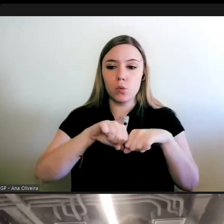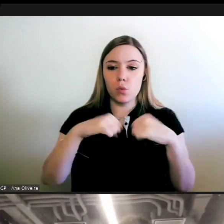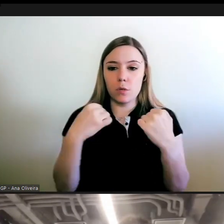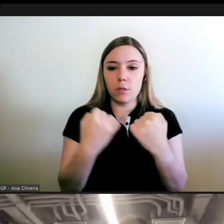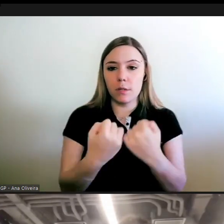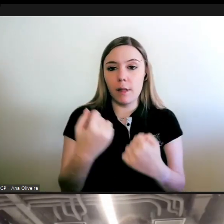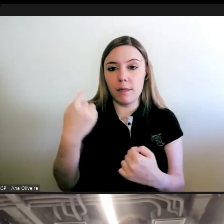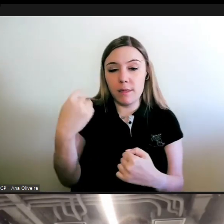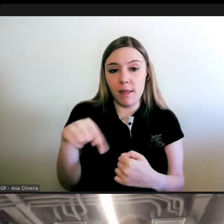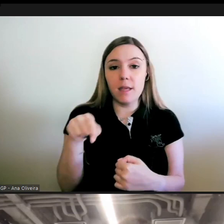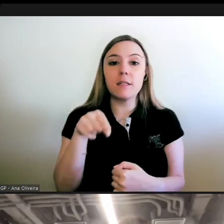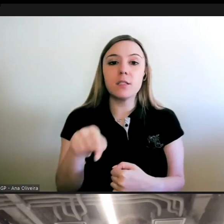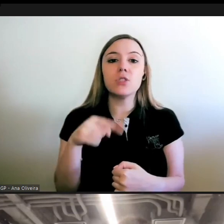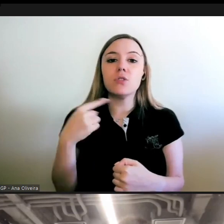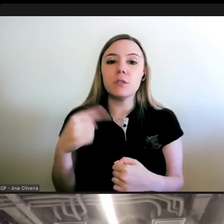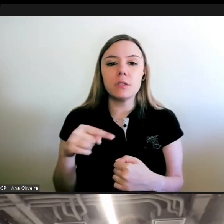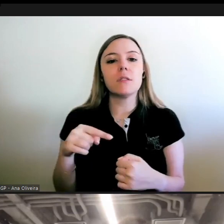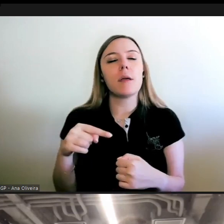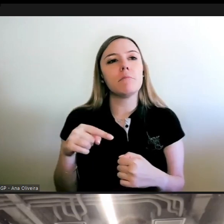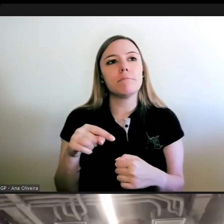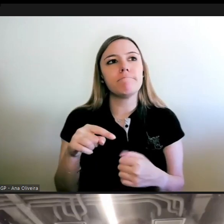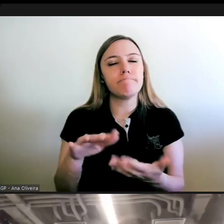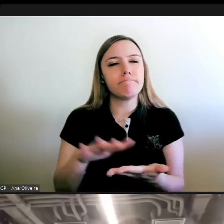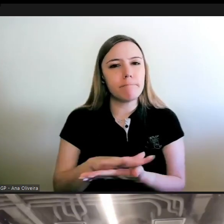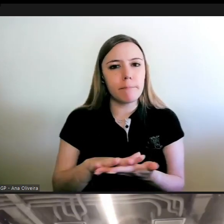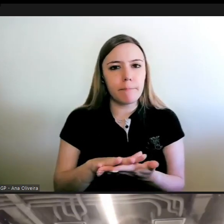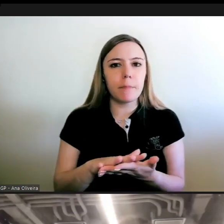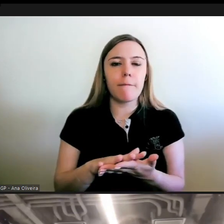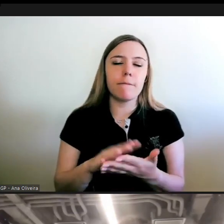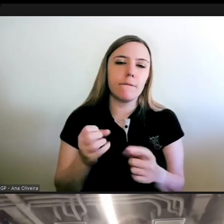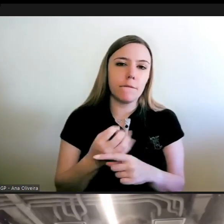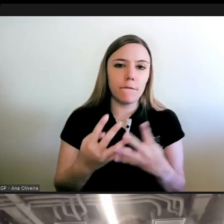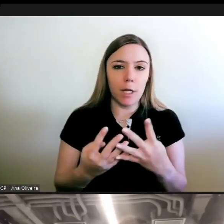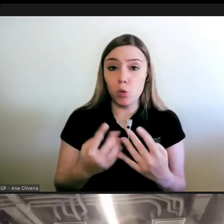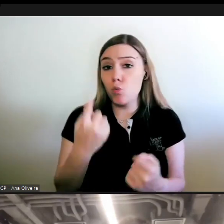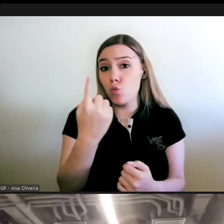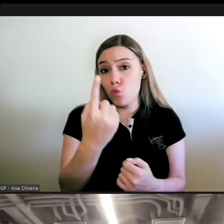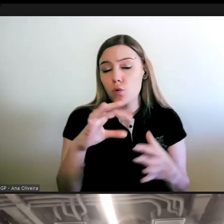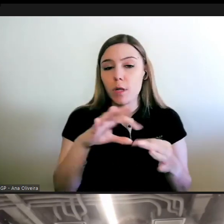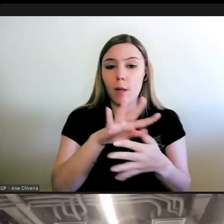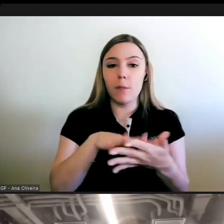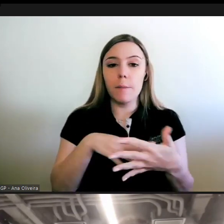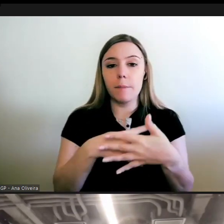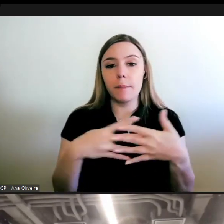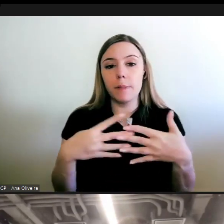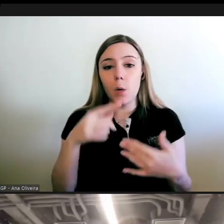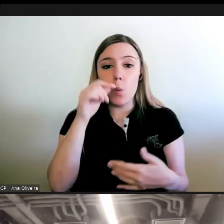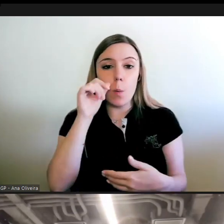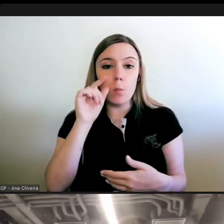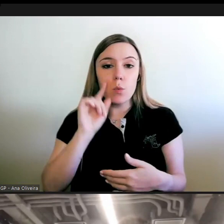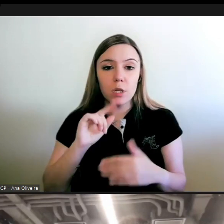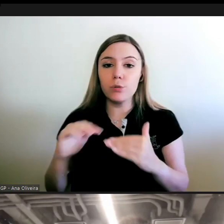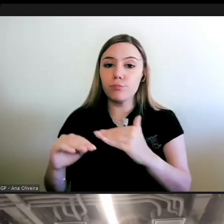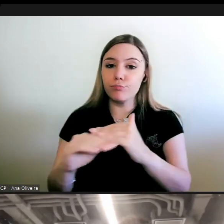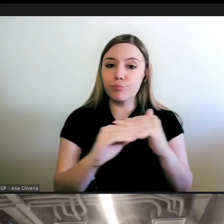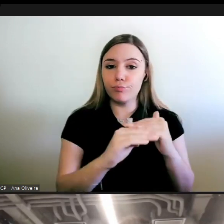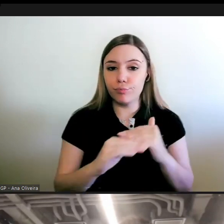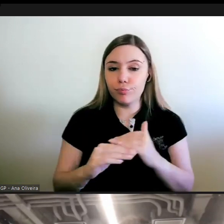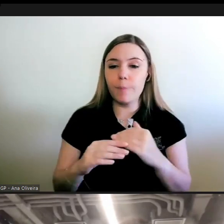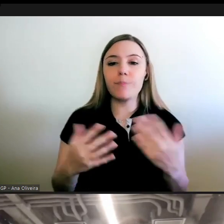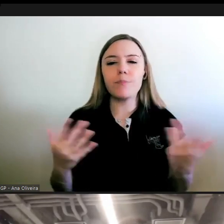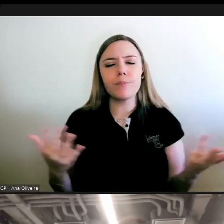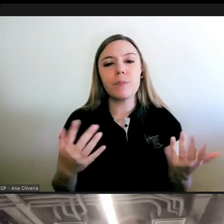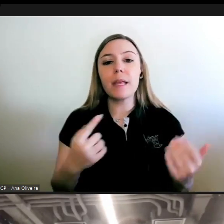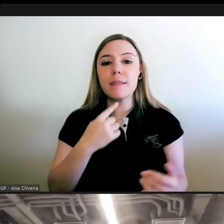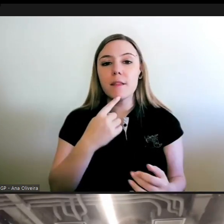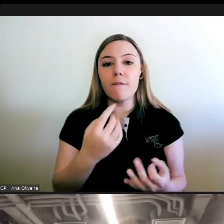compõe numa série de pilares, sendo que um deles é o plano para a igualdade de género. E dir-se-ia que, num